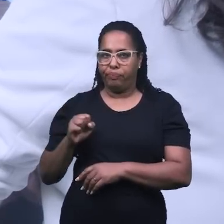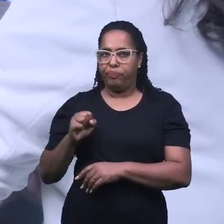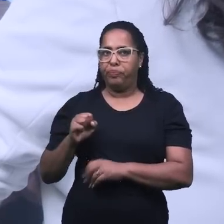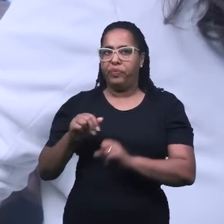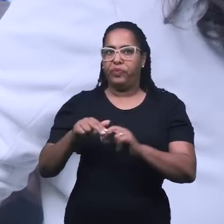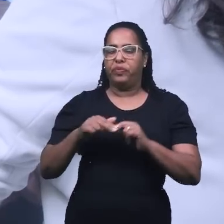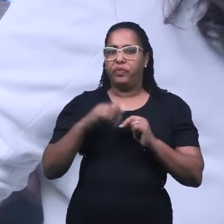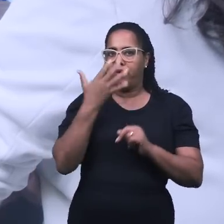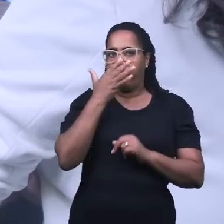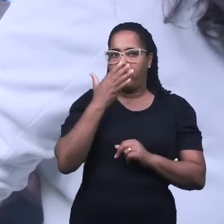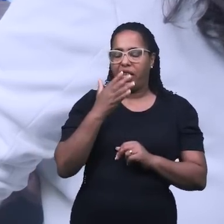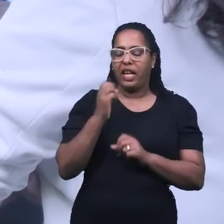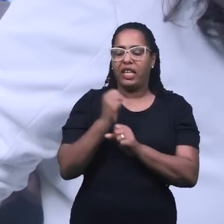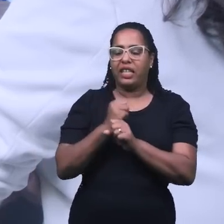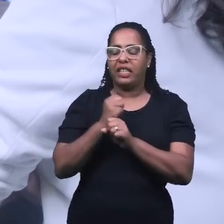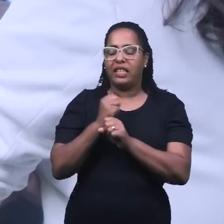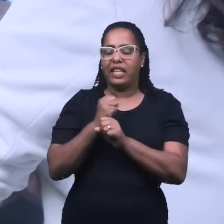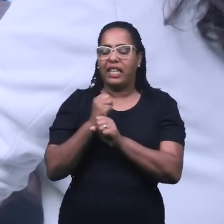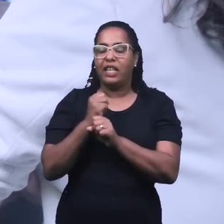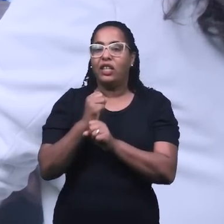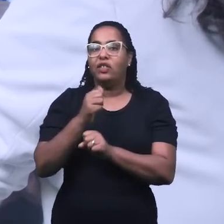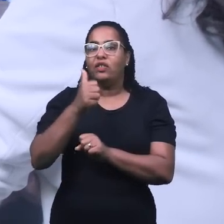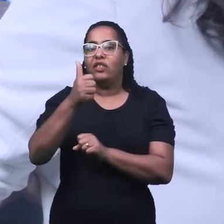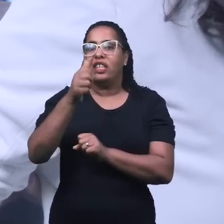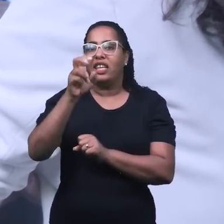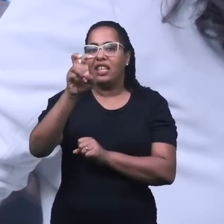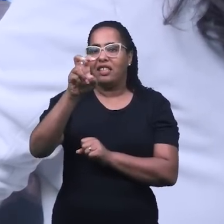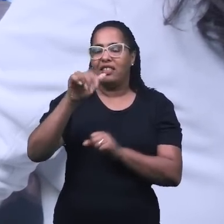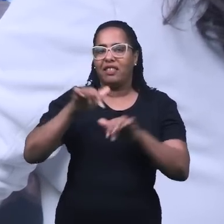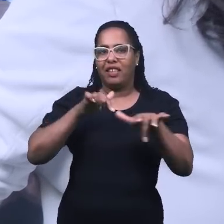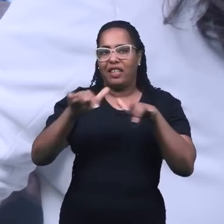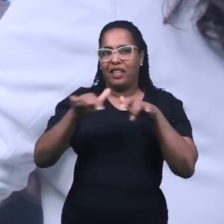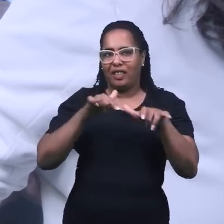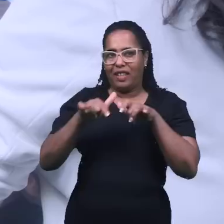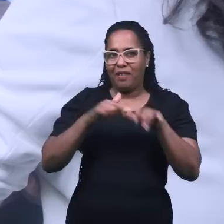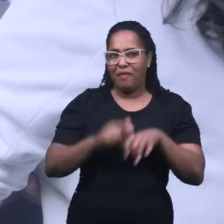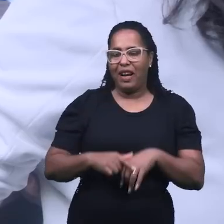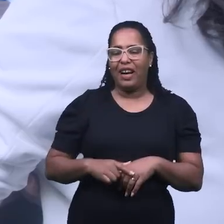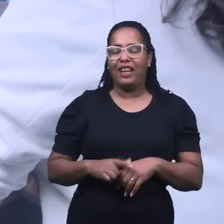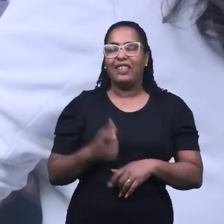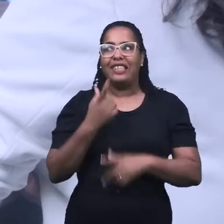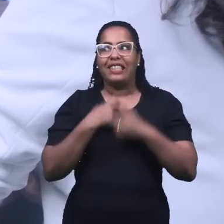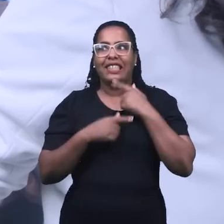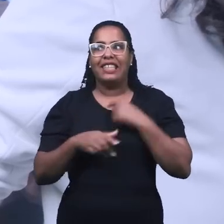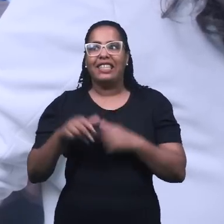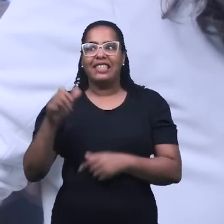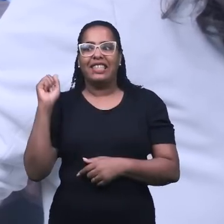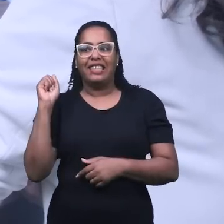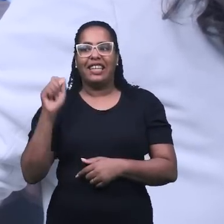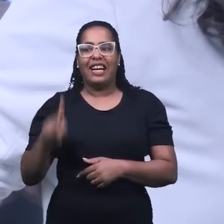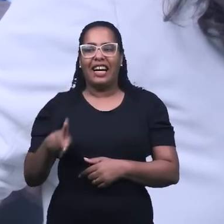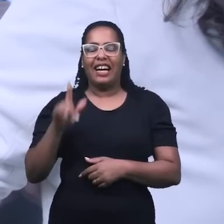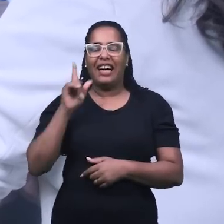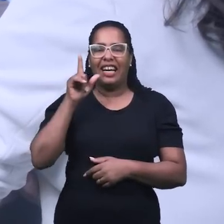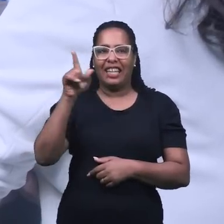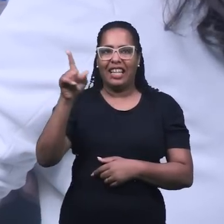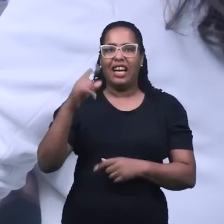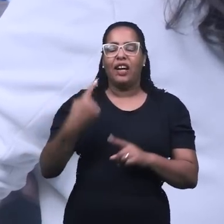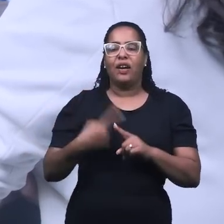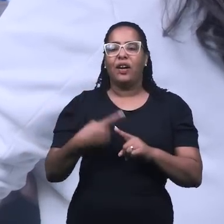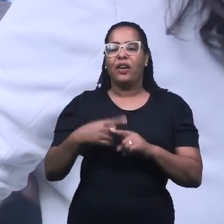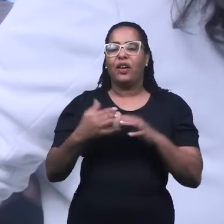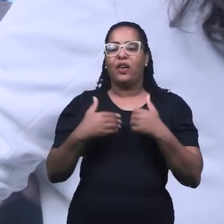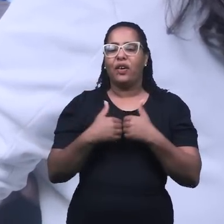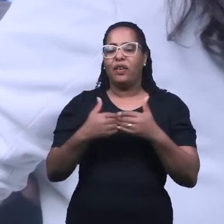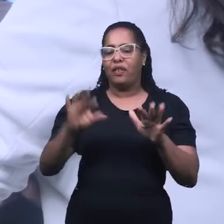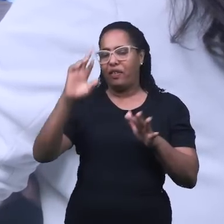E tem 15 anos que eu estou no TRT, muito feliz. Pretendo me aposentar lá, porque foi a porta